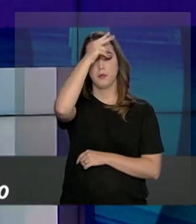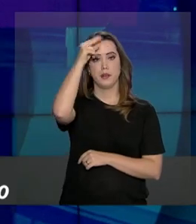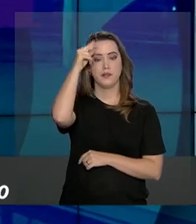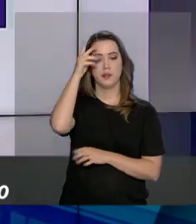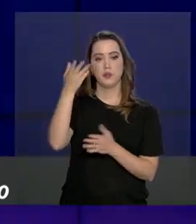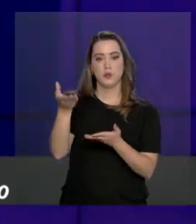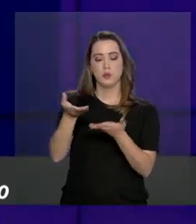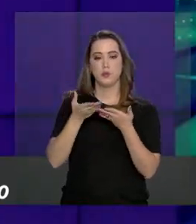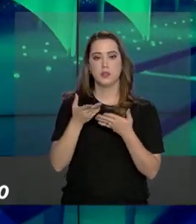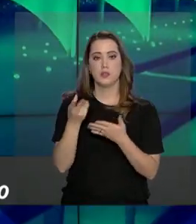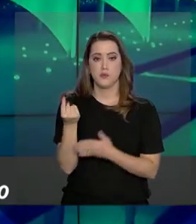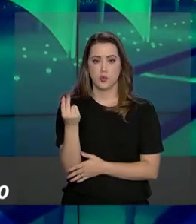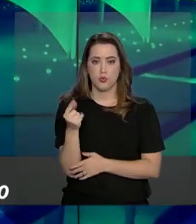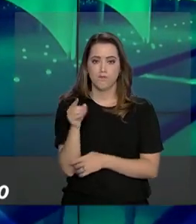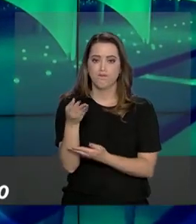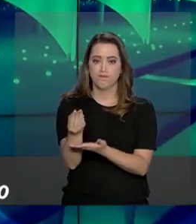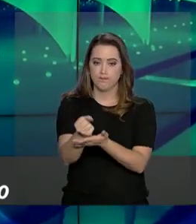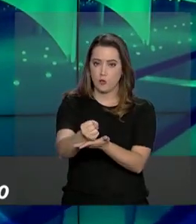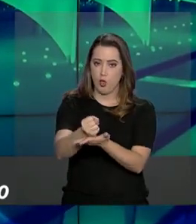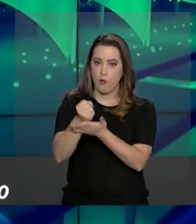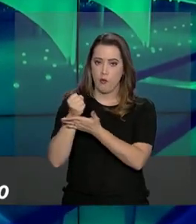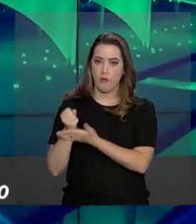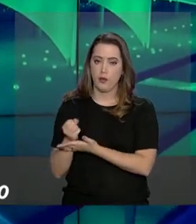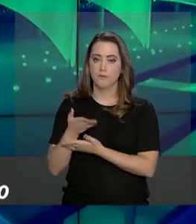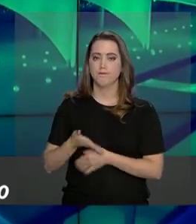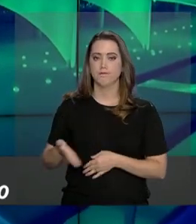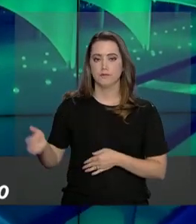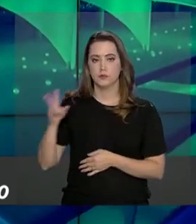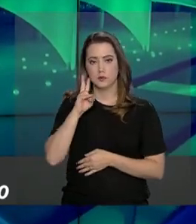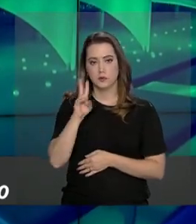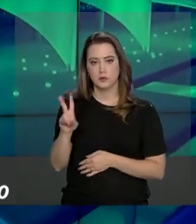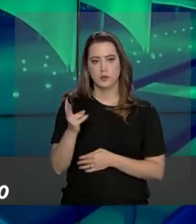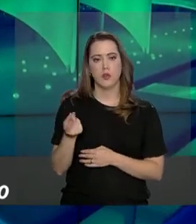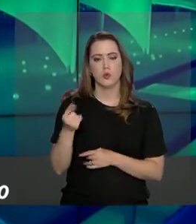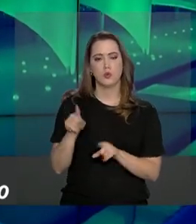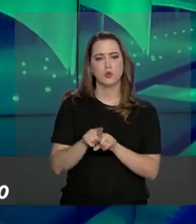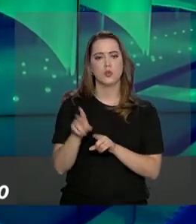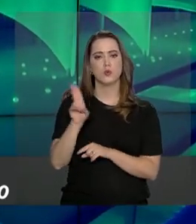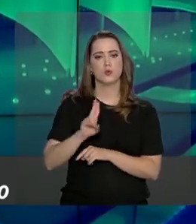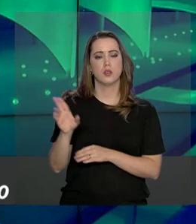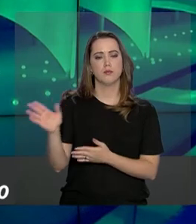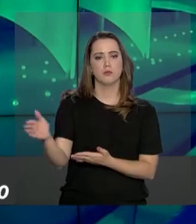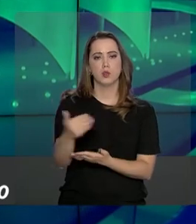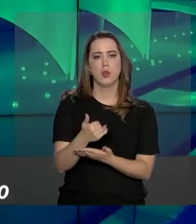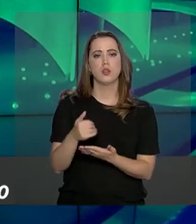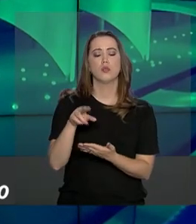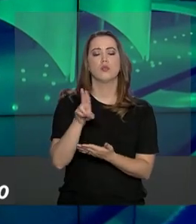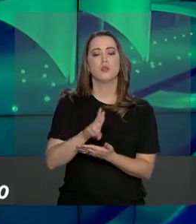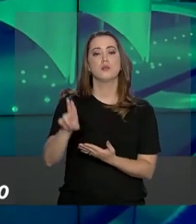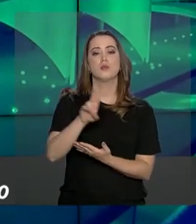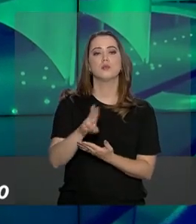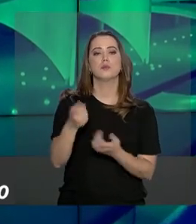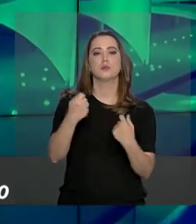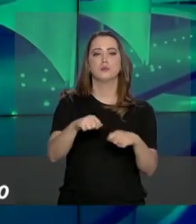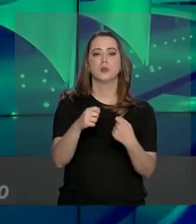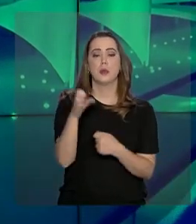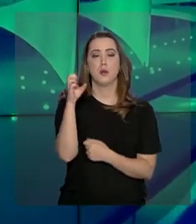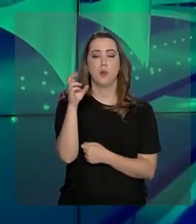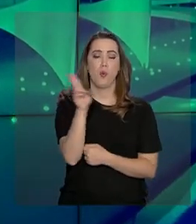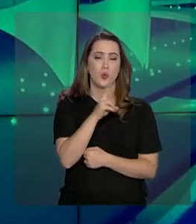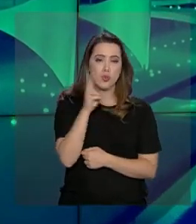para receber doações. Os dados também estão aqui na tela e o recurso arrecadado arrecadado será utilizado para